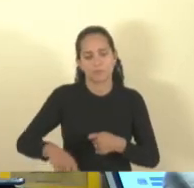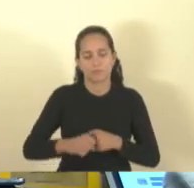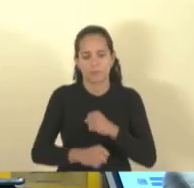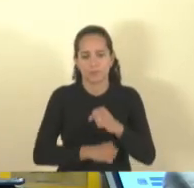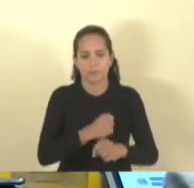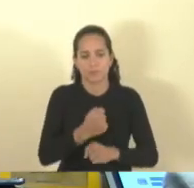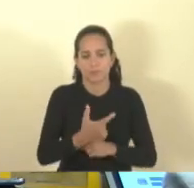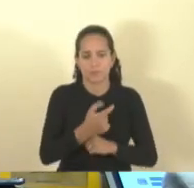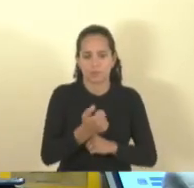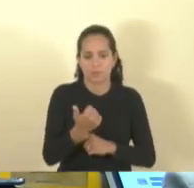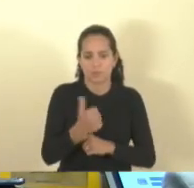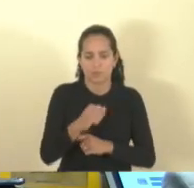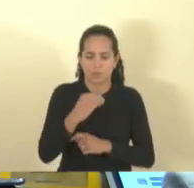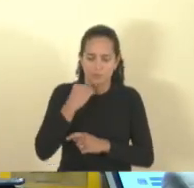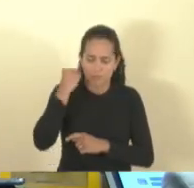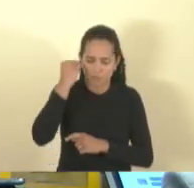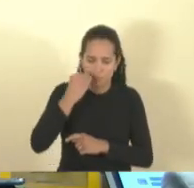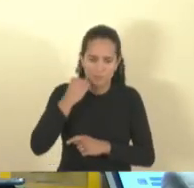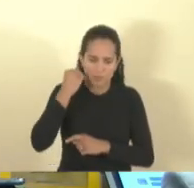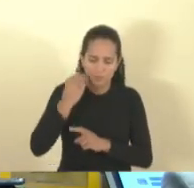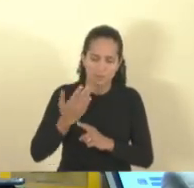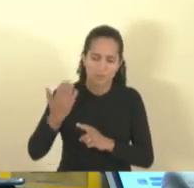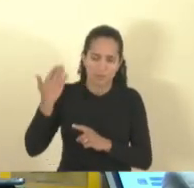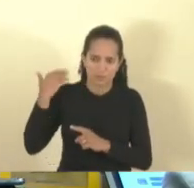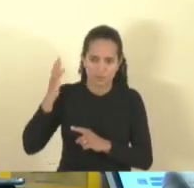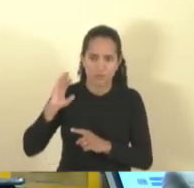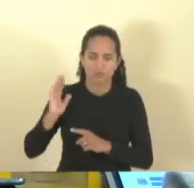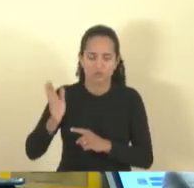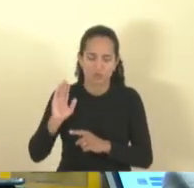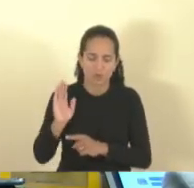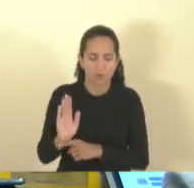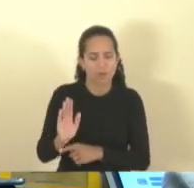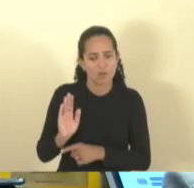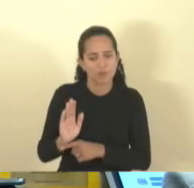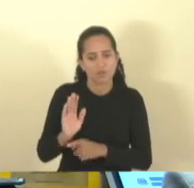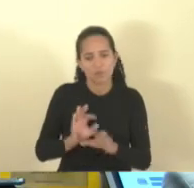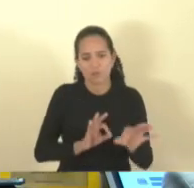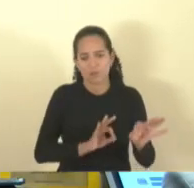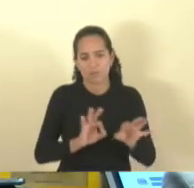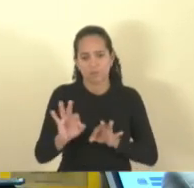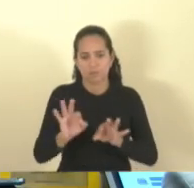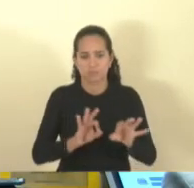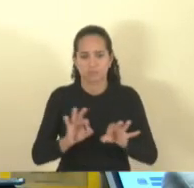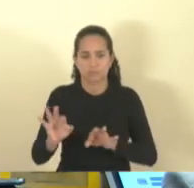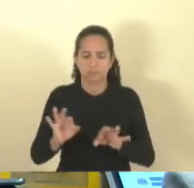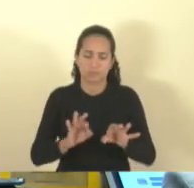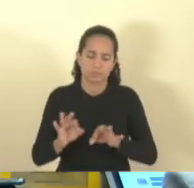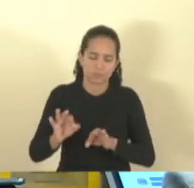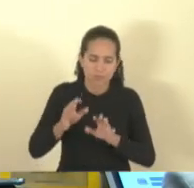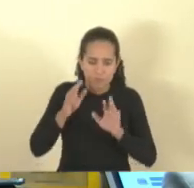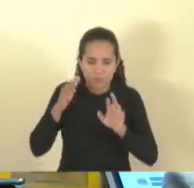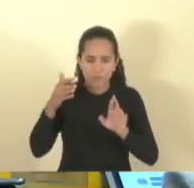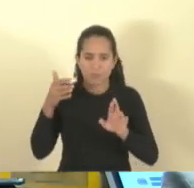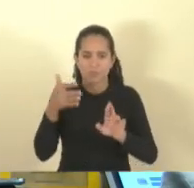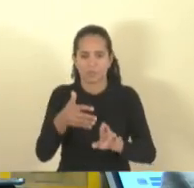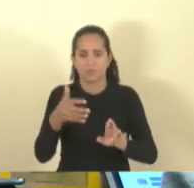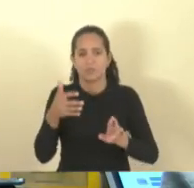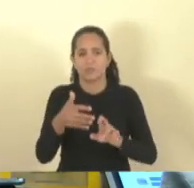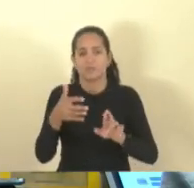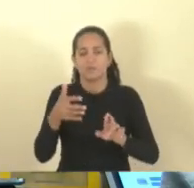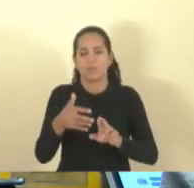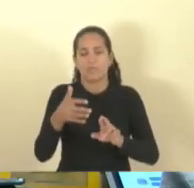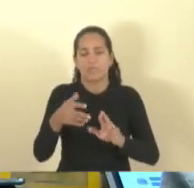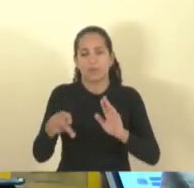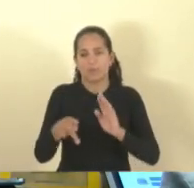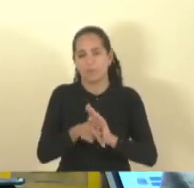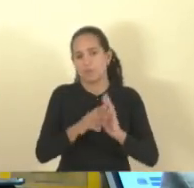Com a experiência patrimonial durante a última década, contribuiu para a estruturação e o georreferenciamento da carteira